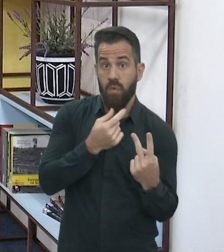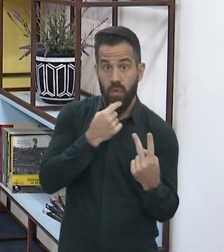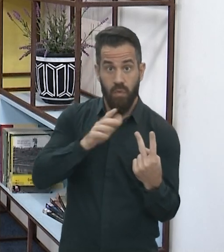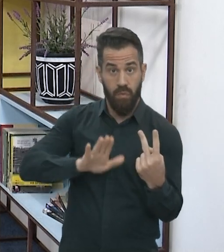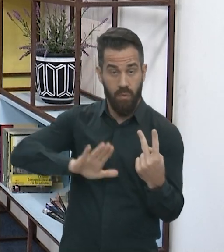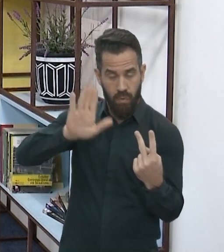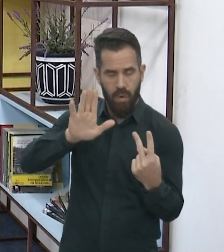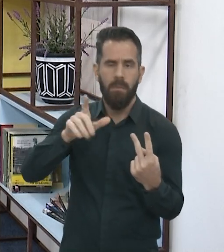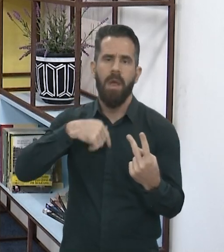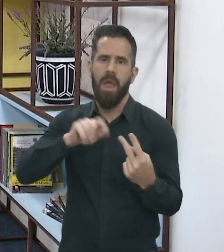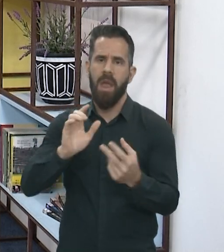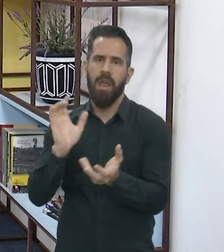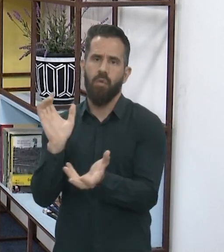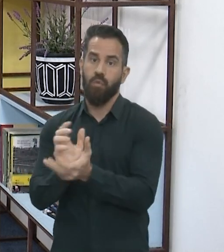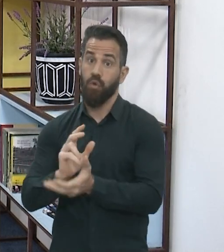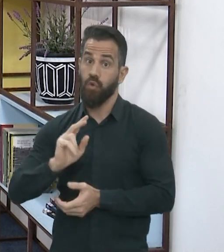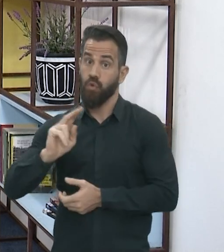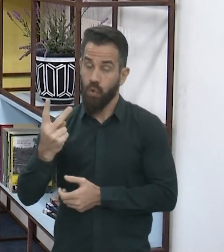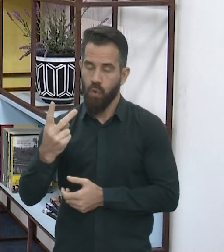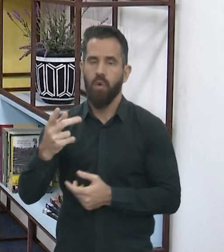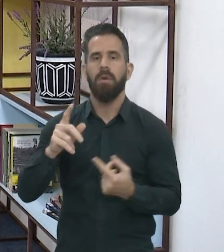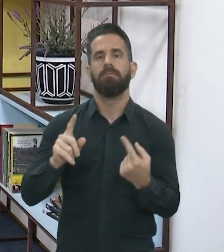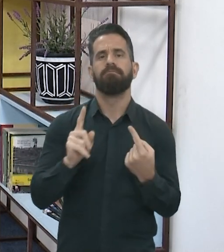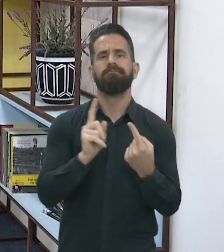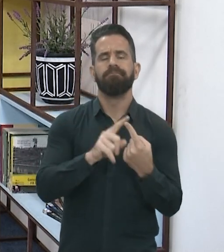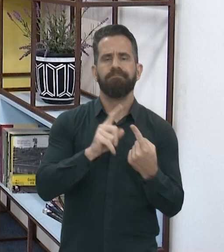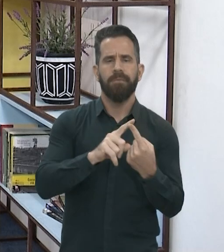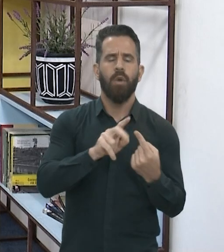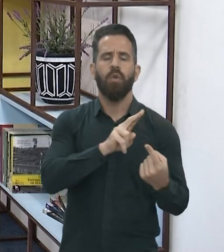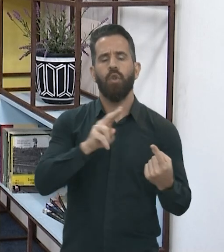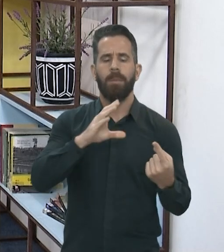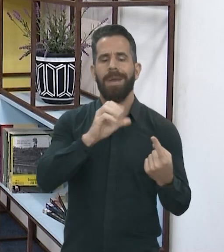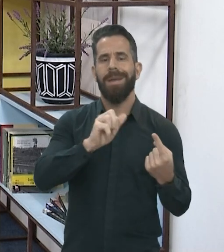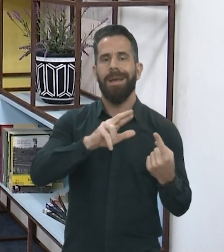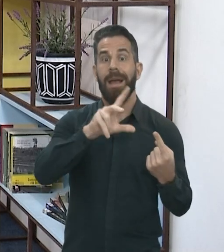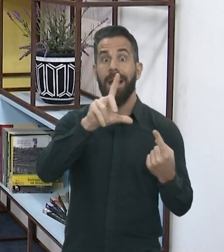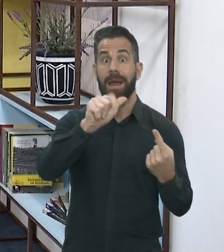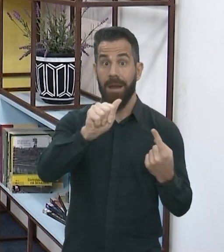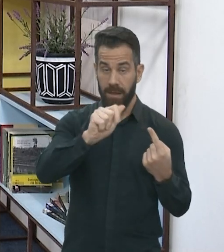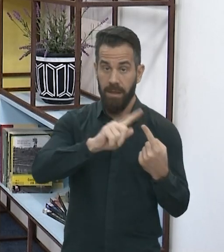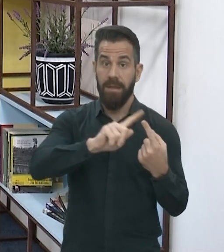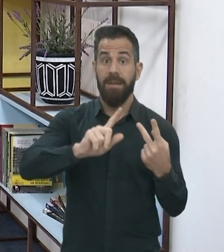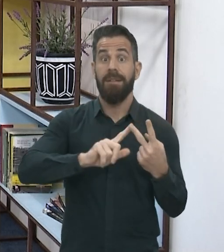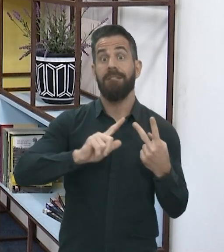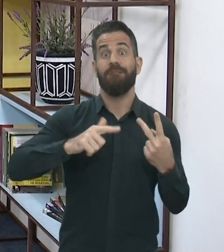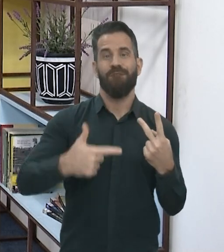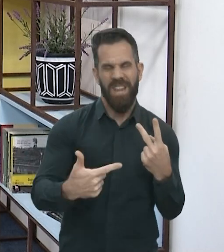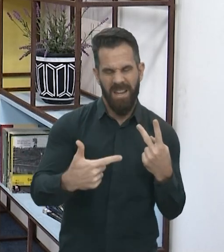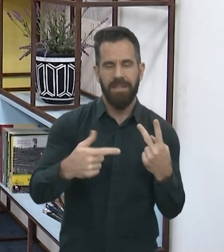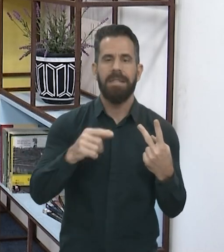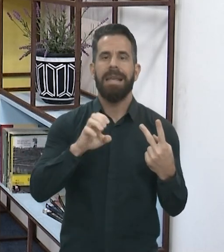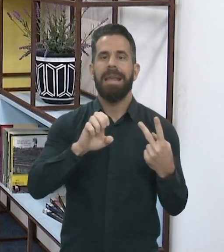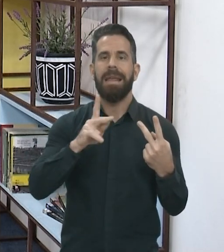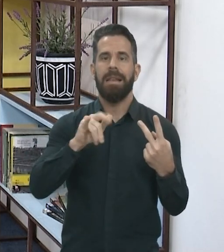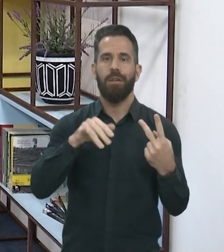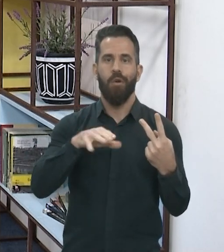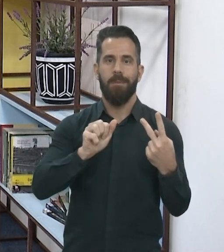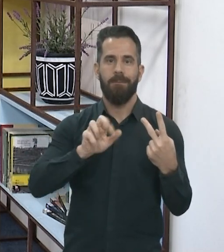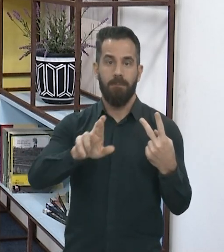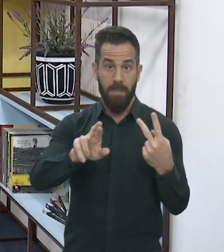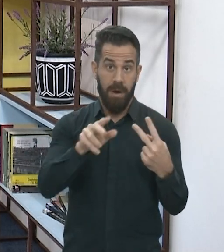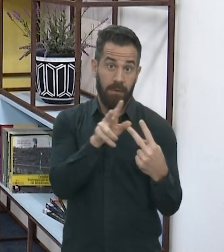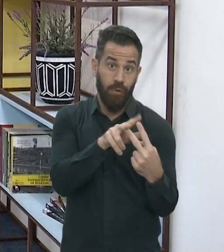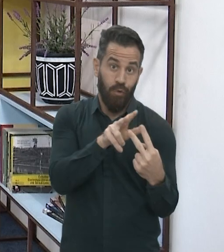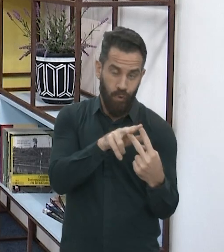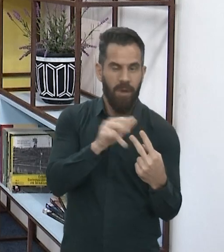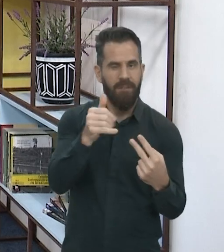você. A candidata à reitoria é a professora Carla Emanuela e o vice dela é o professor Eliomar Araújo. Fique com a